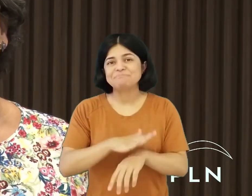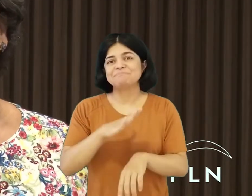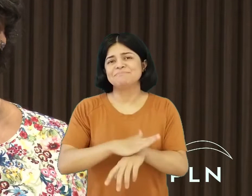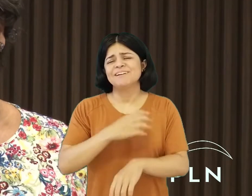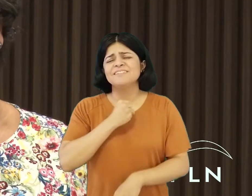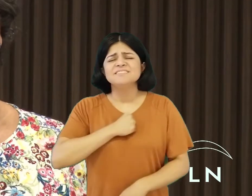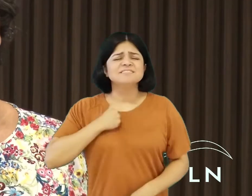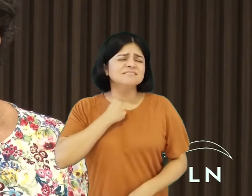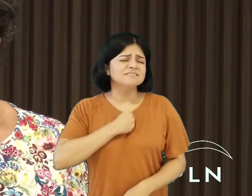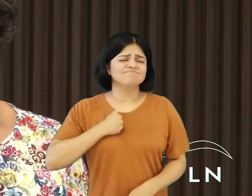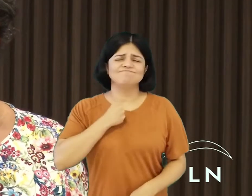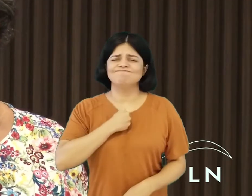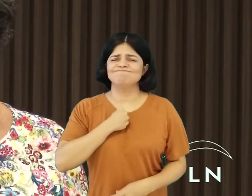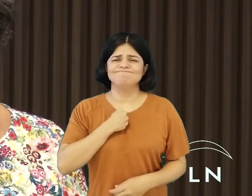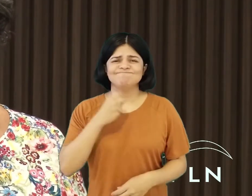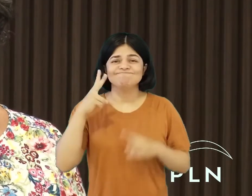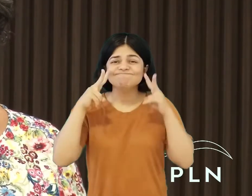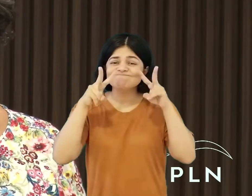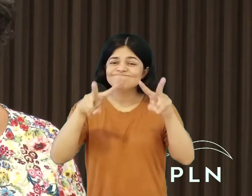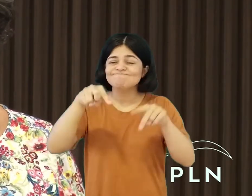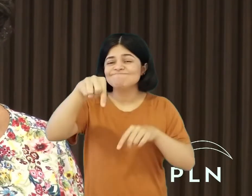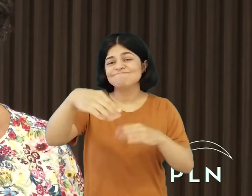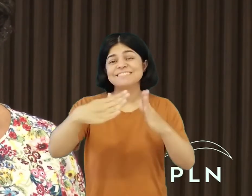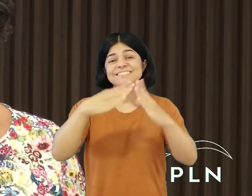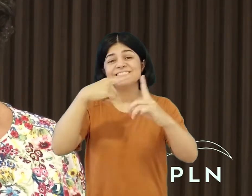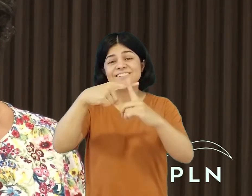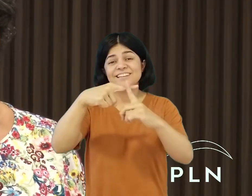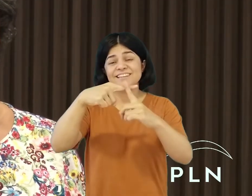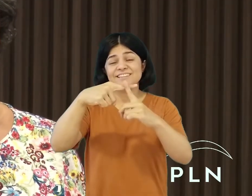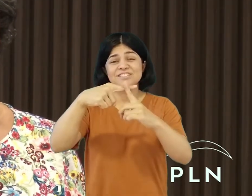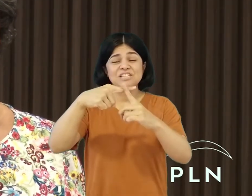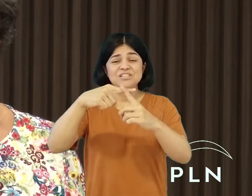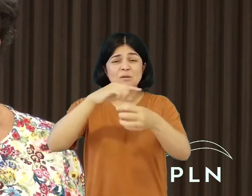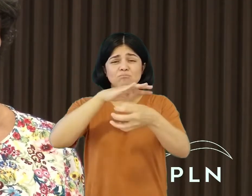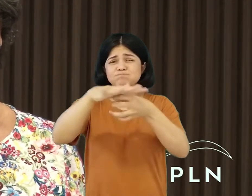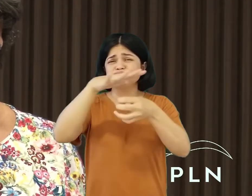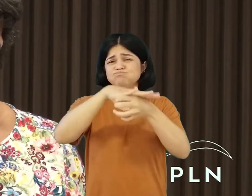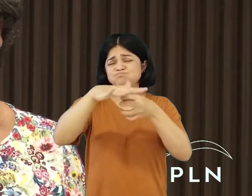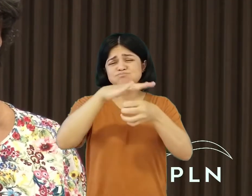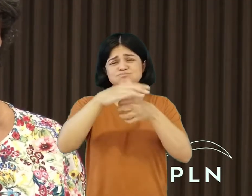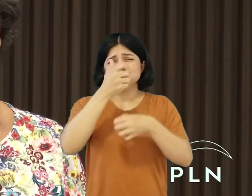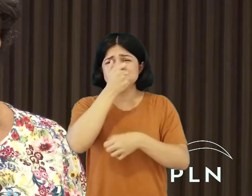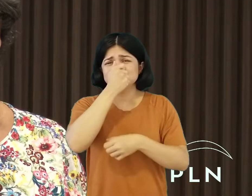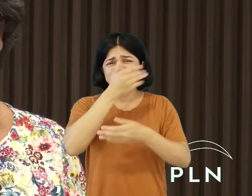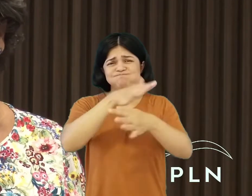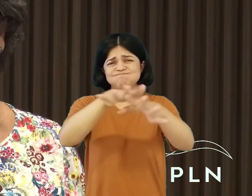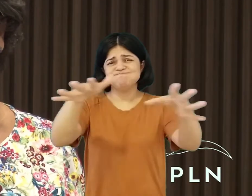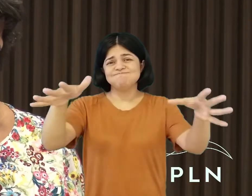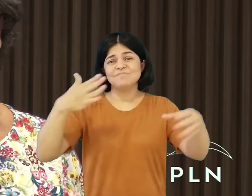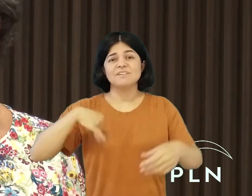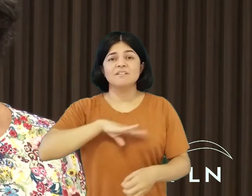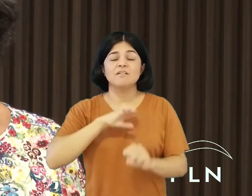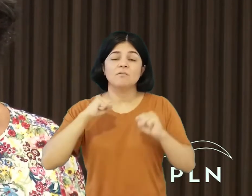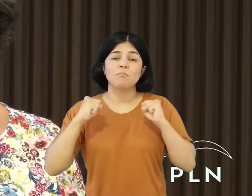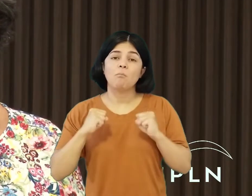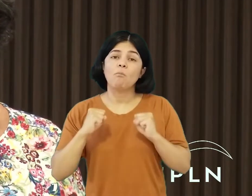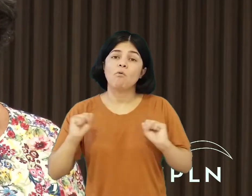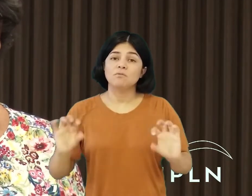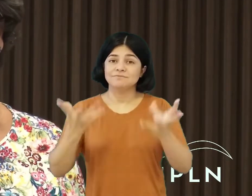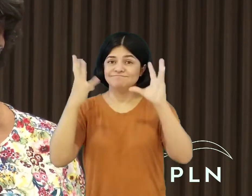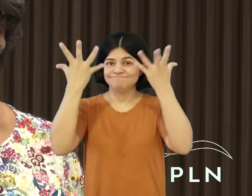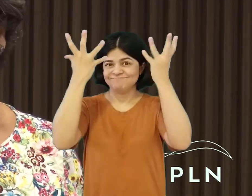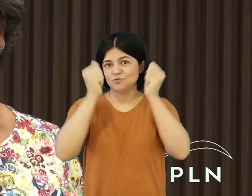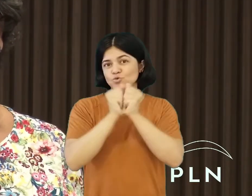de saudade de ver essa igreja cheia e a gente poder celebrar juntos, né?